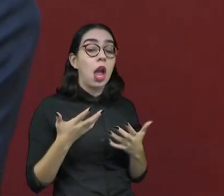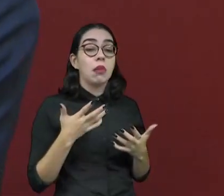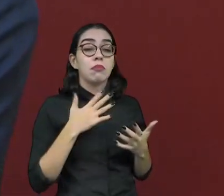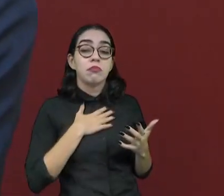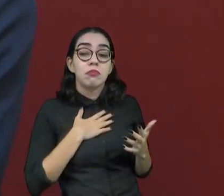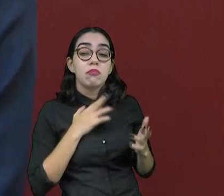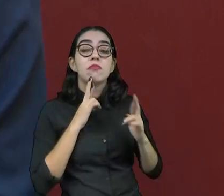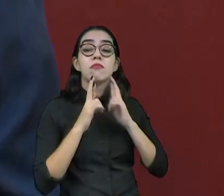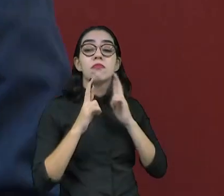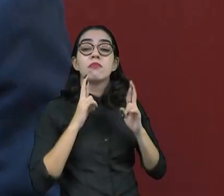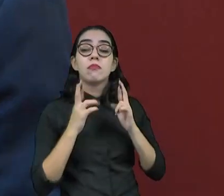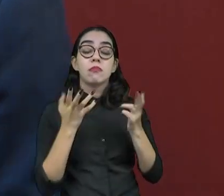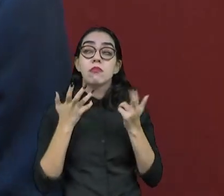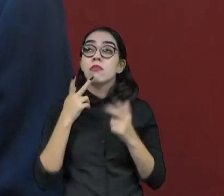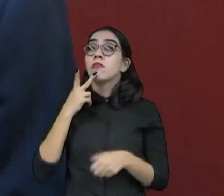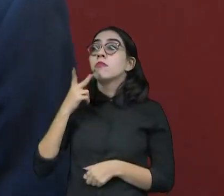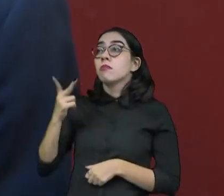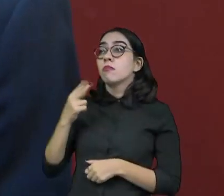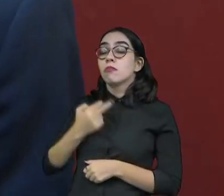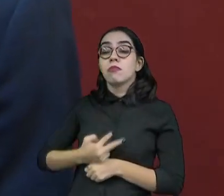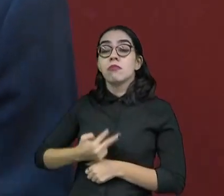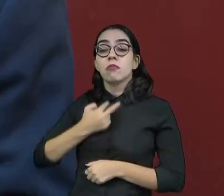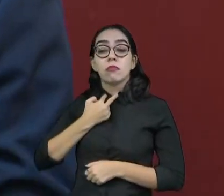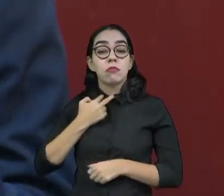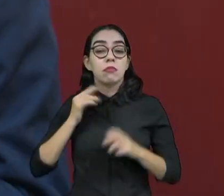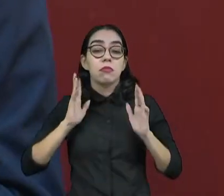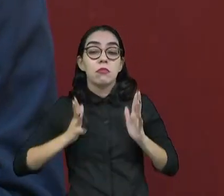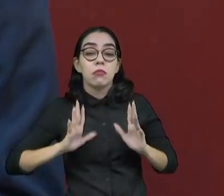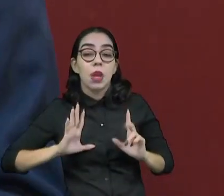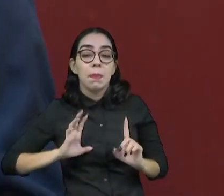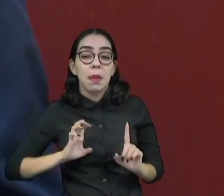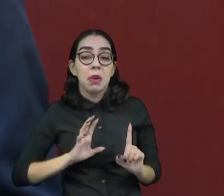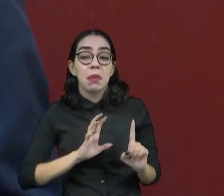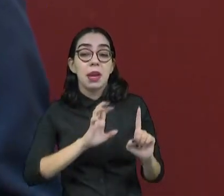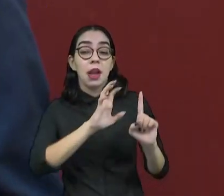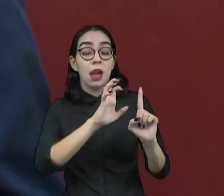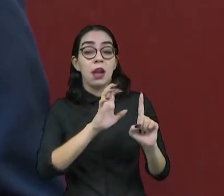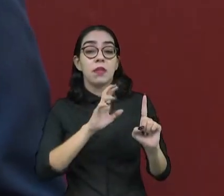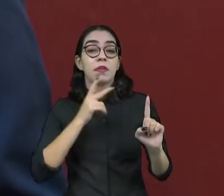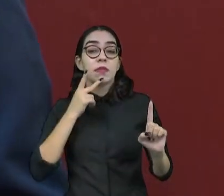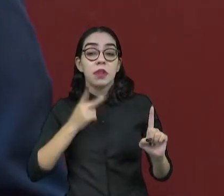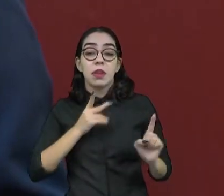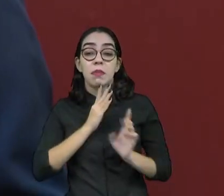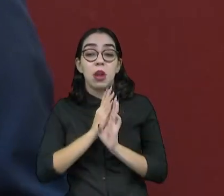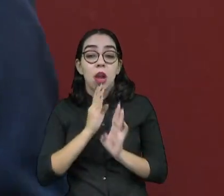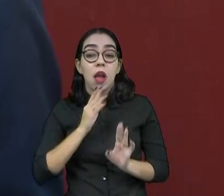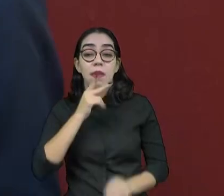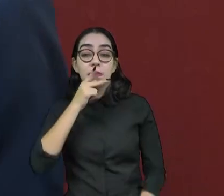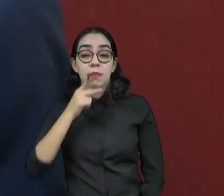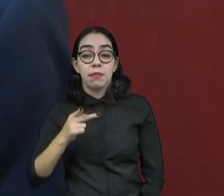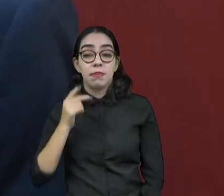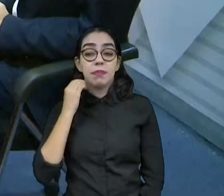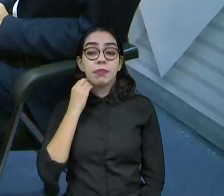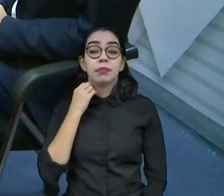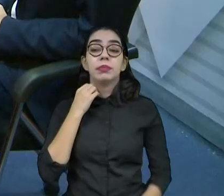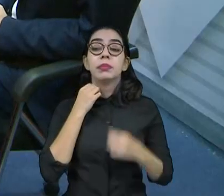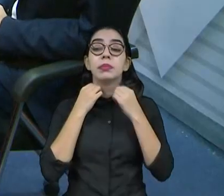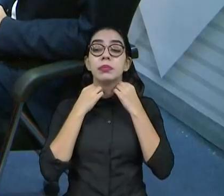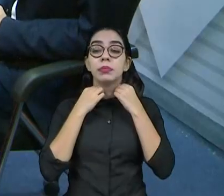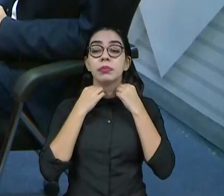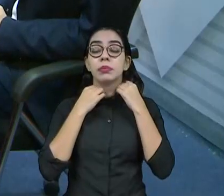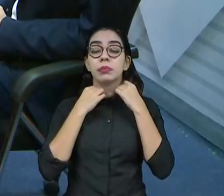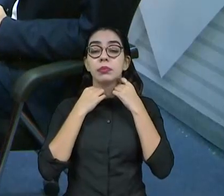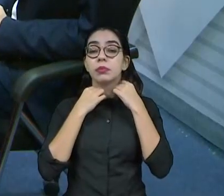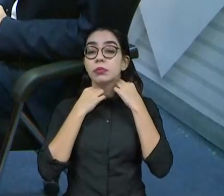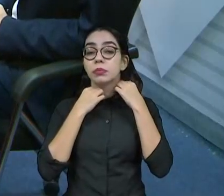Não, não posso me entrevistar, tal, tal. Aí a pessoa já começa a agredir e tal. Vai dizer que é porque... Não, você não quer me entrevistar porque eu sou do tal. Por isso que eu digo, melhor anotar. Anoto, não está certo.